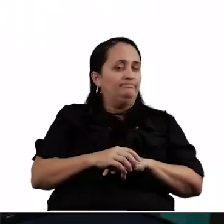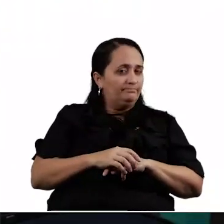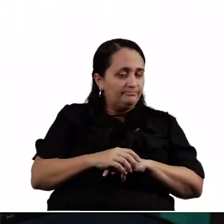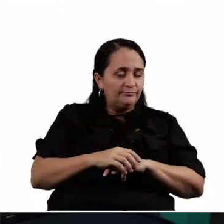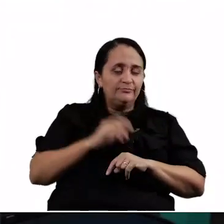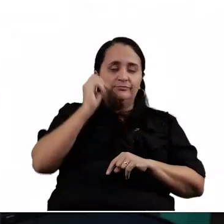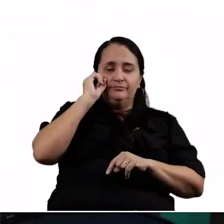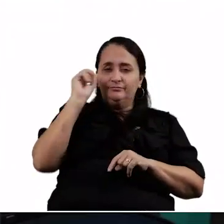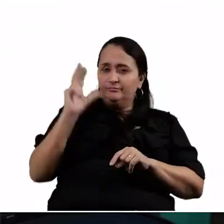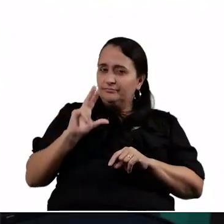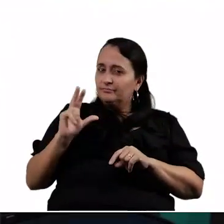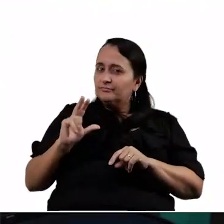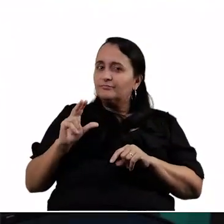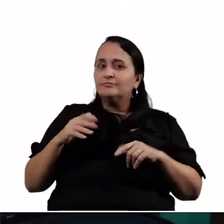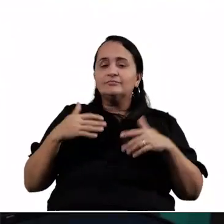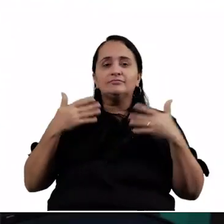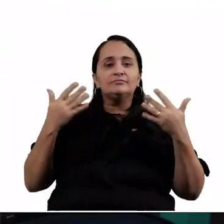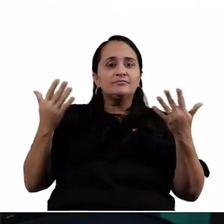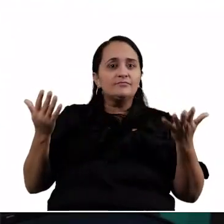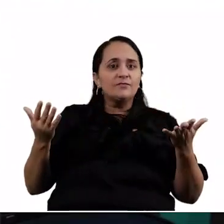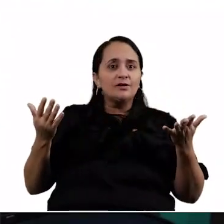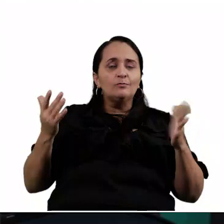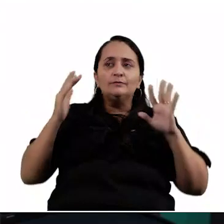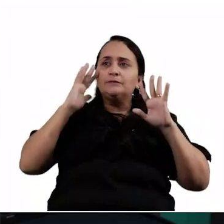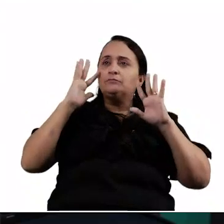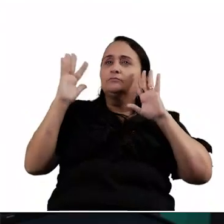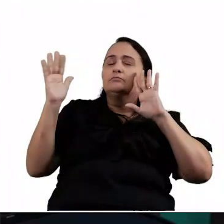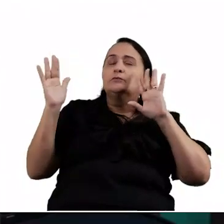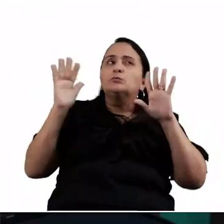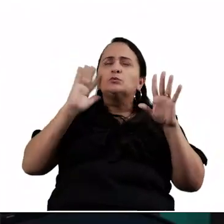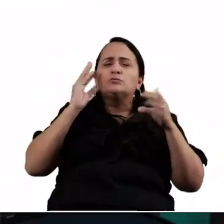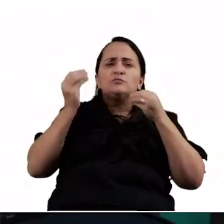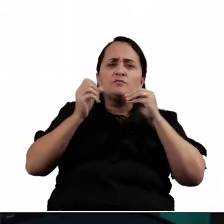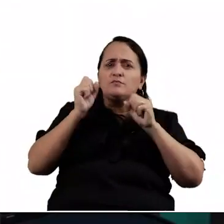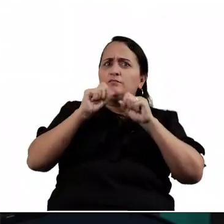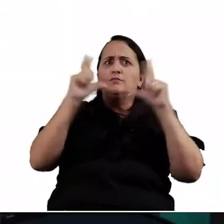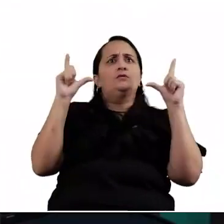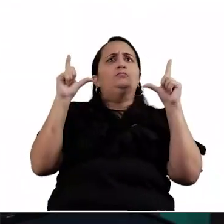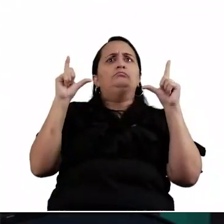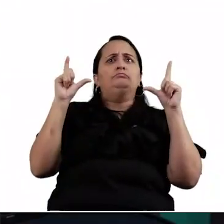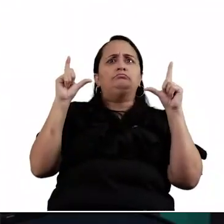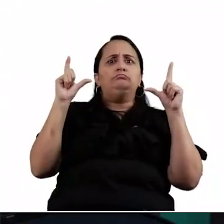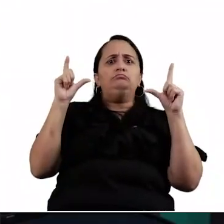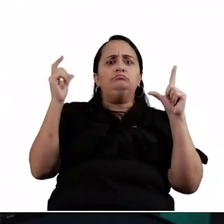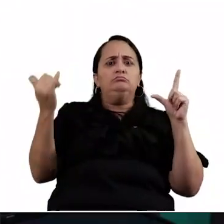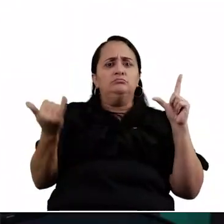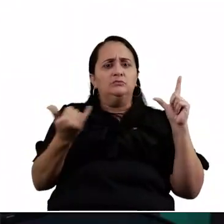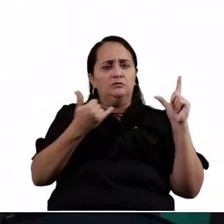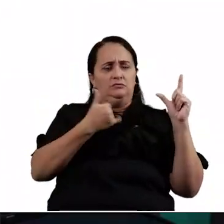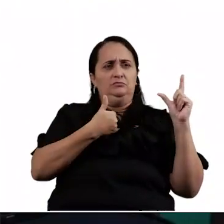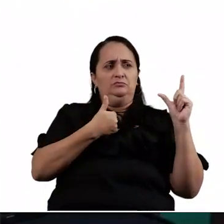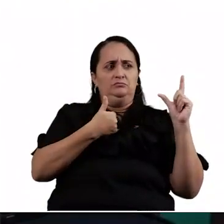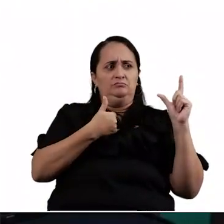esperto se era um sonho como ele já estava acordado e ouviu aquela voz tá